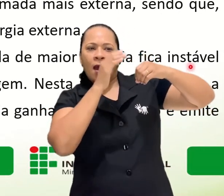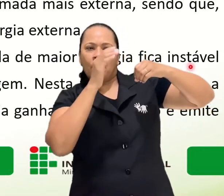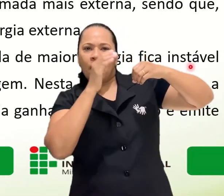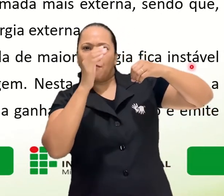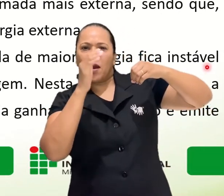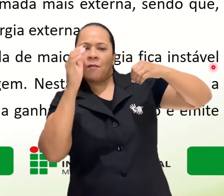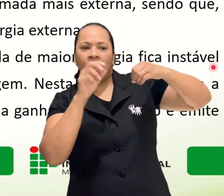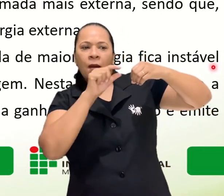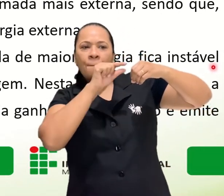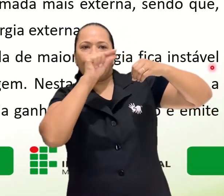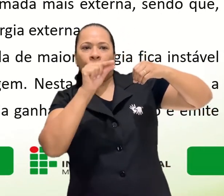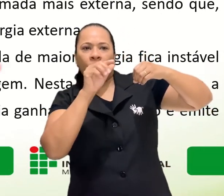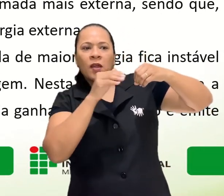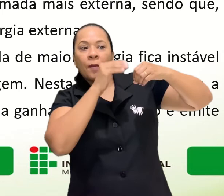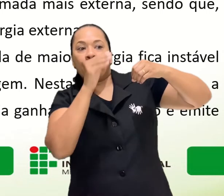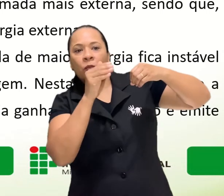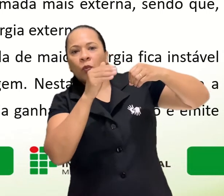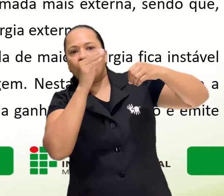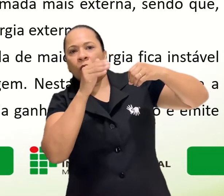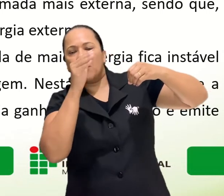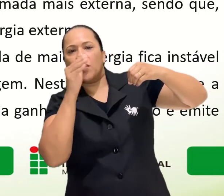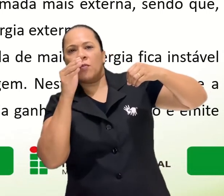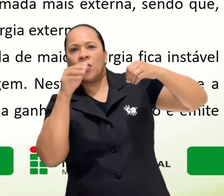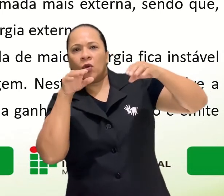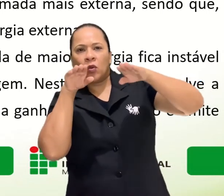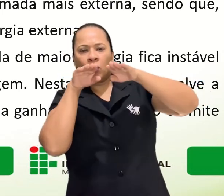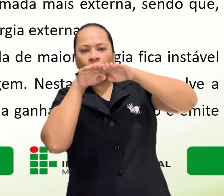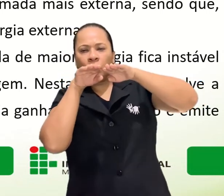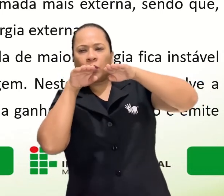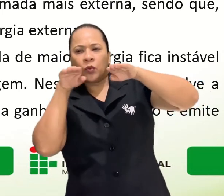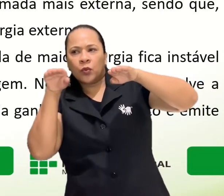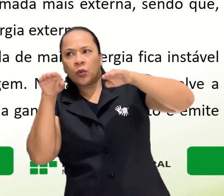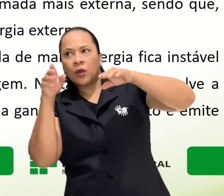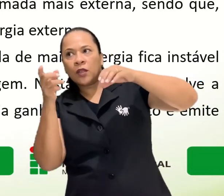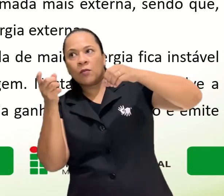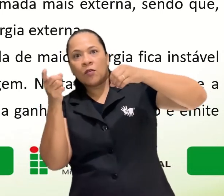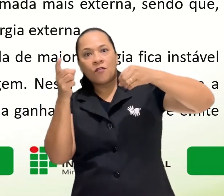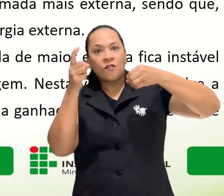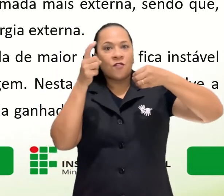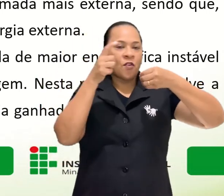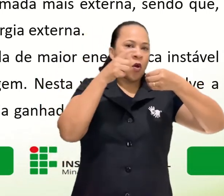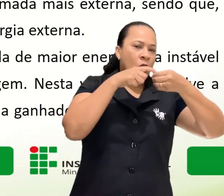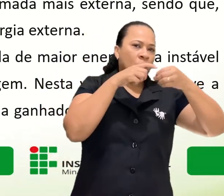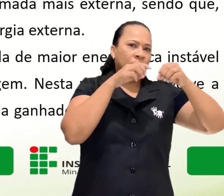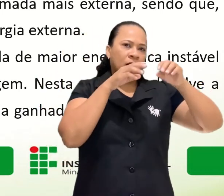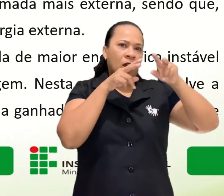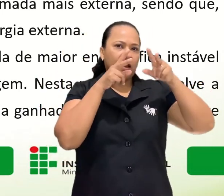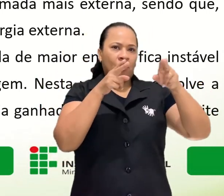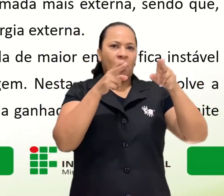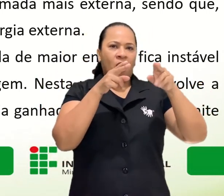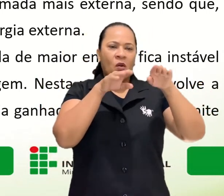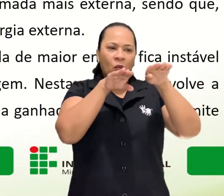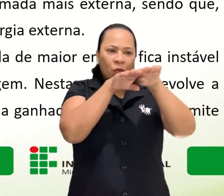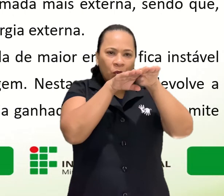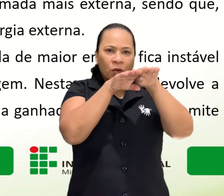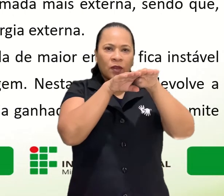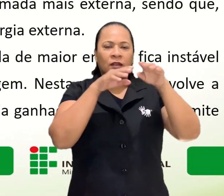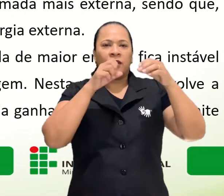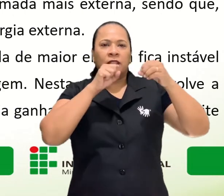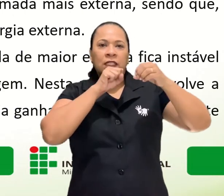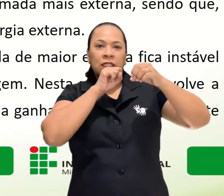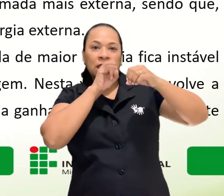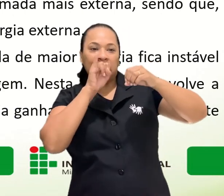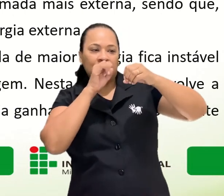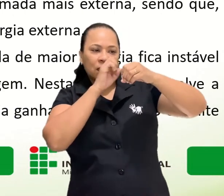energia fica instável e tende a voltar à sua camada de origem. Então, se o elétron, antes na